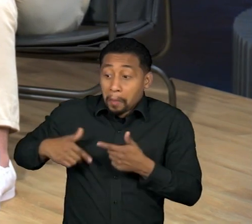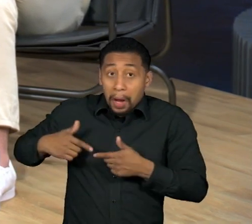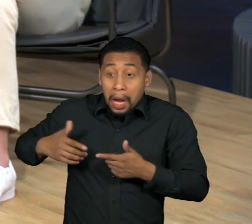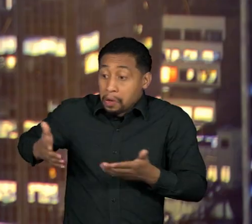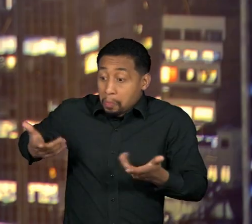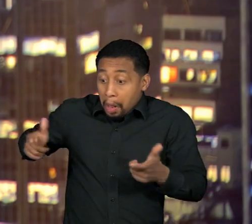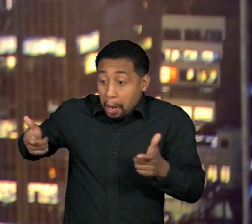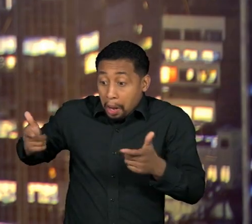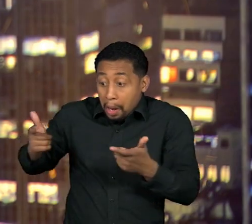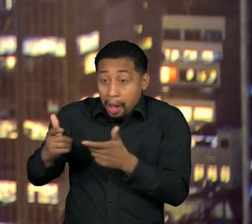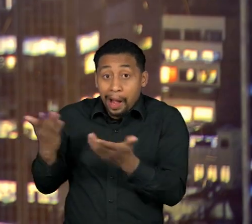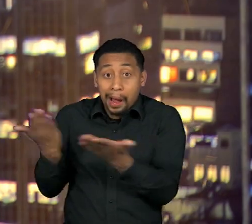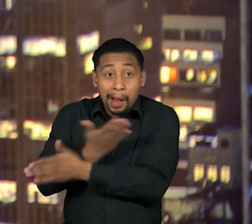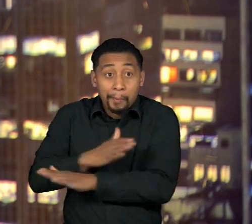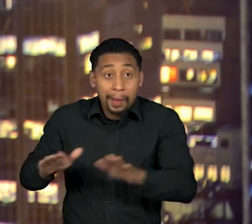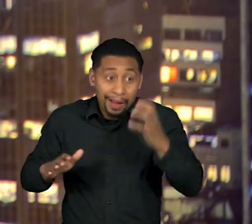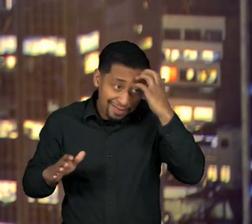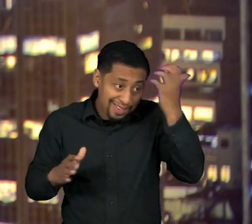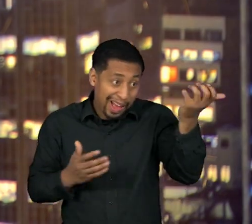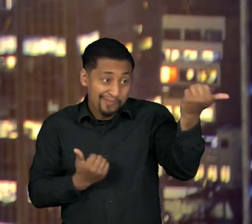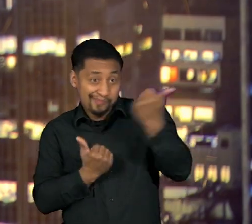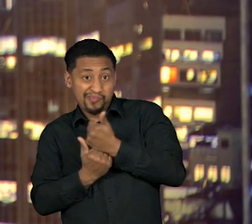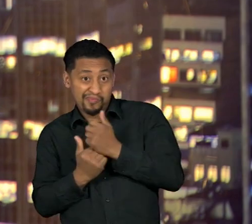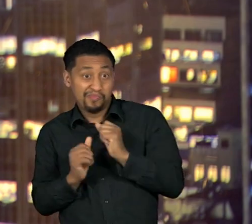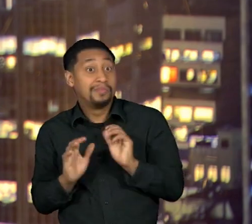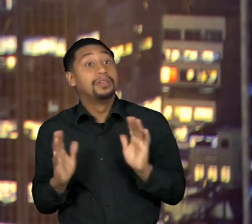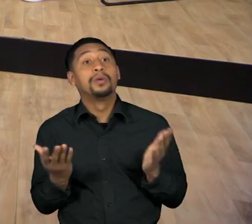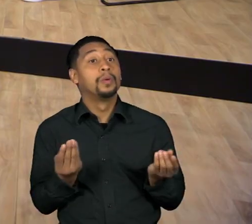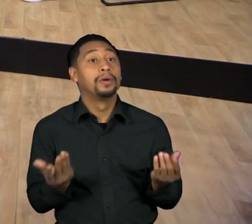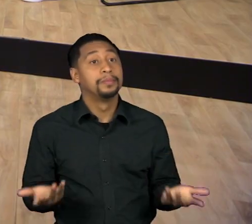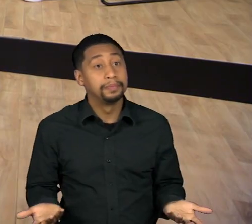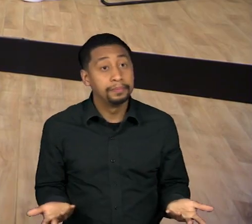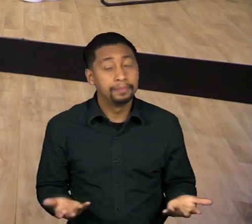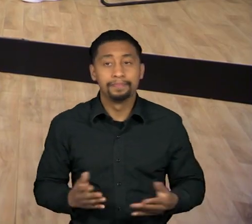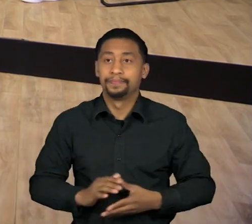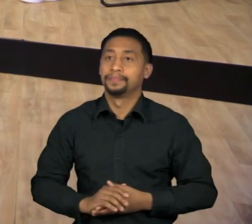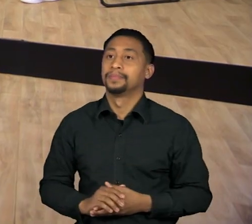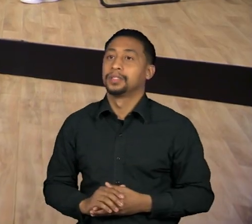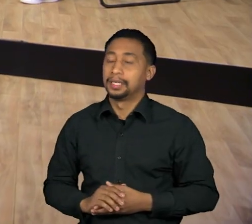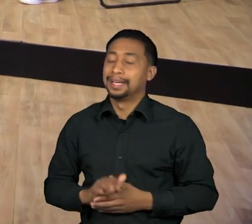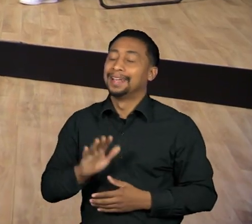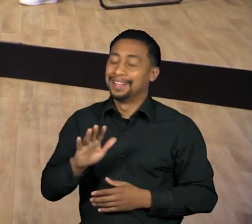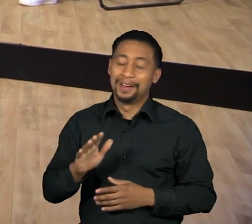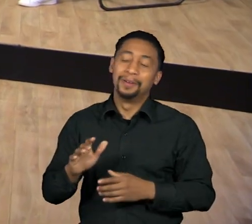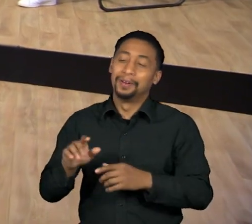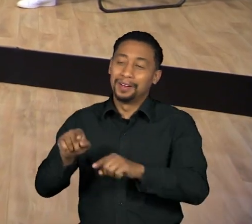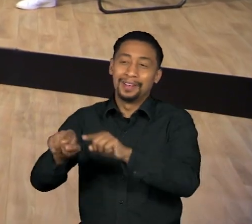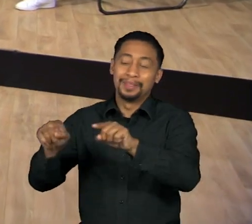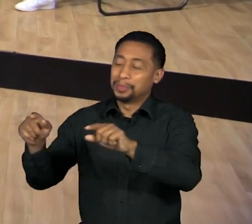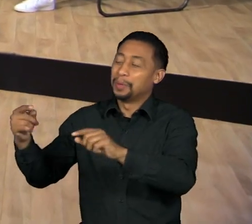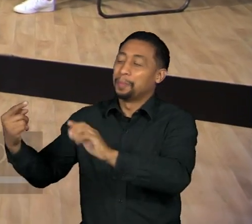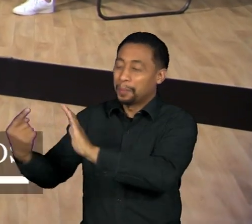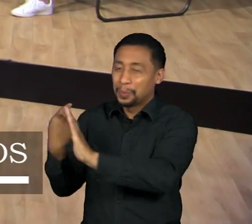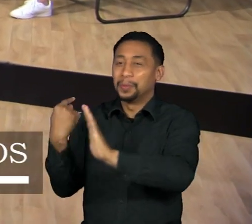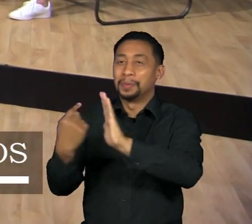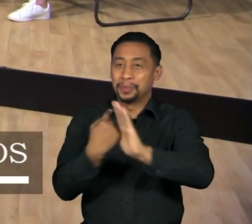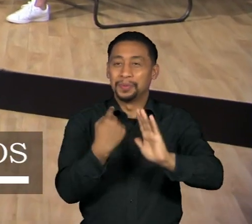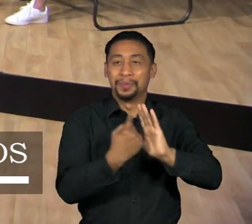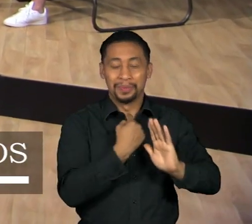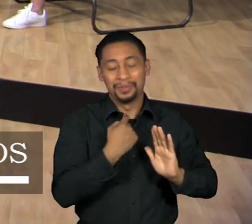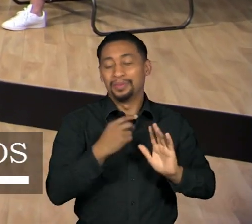serem substituídas pela inteligência artificial. Esse é um assunto que sempre me perguntam sobre esse, é interessante esse medo das